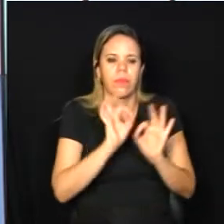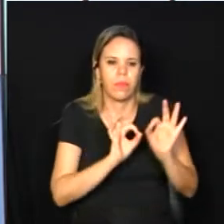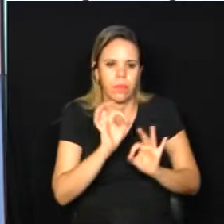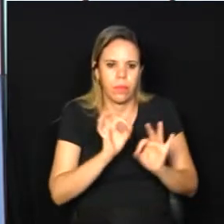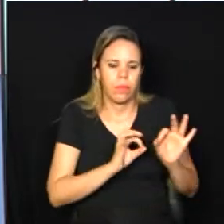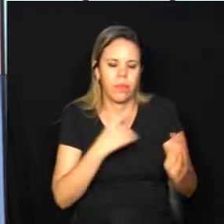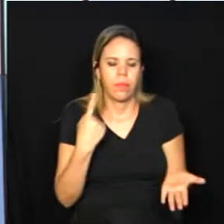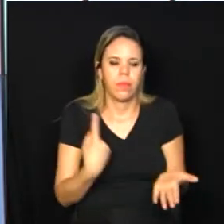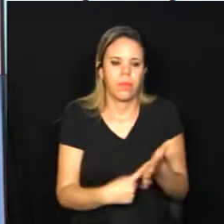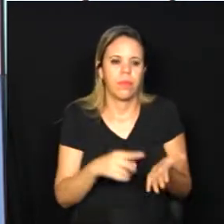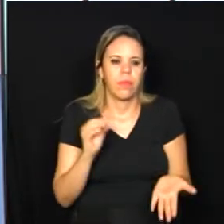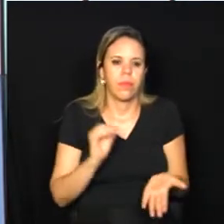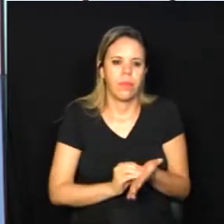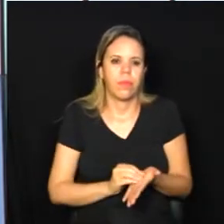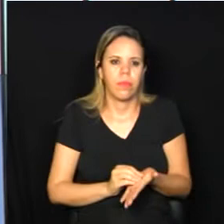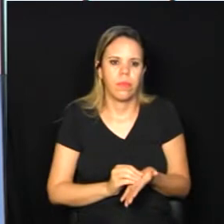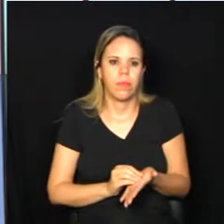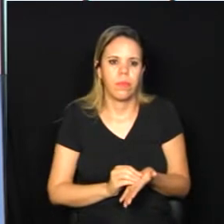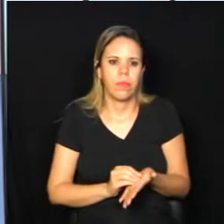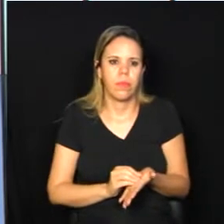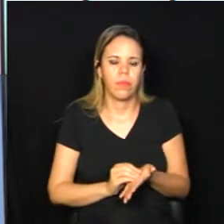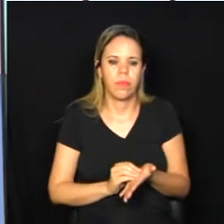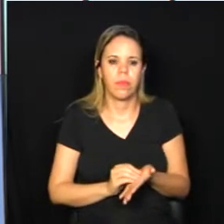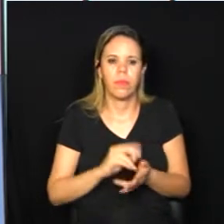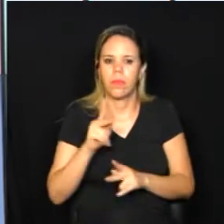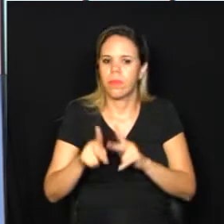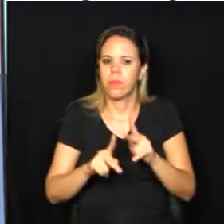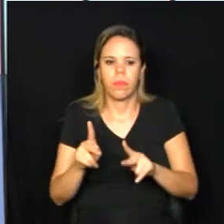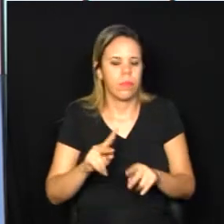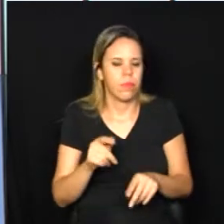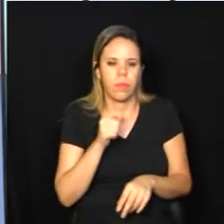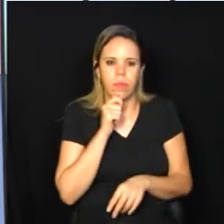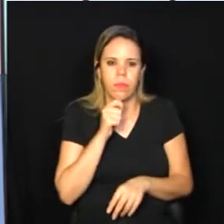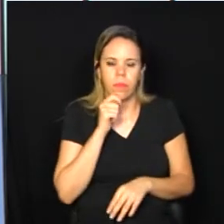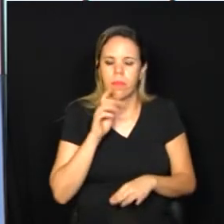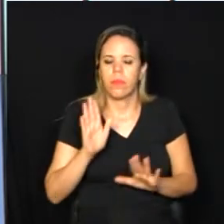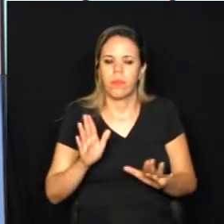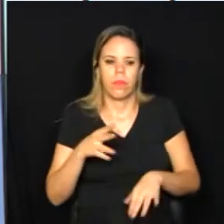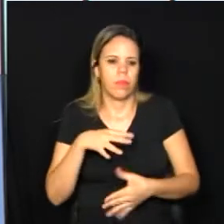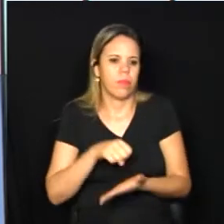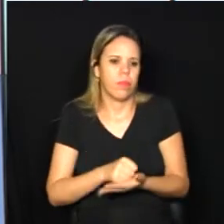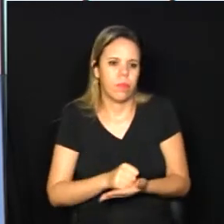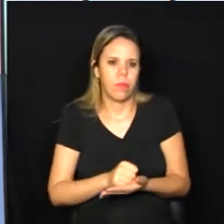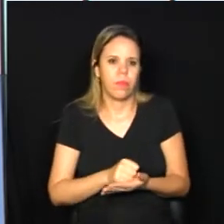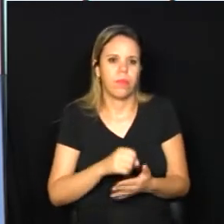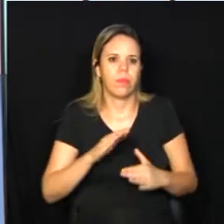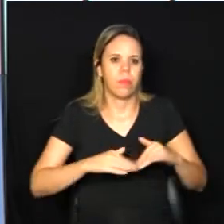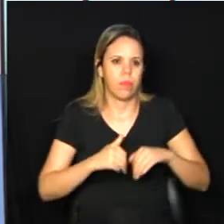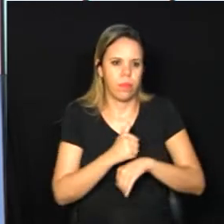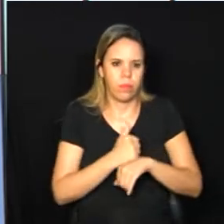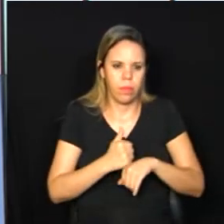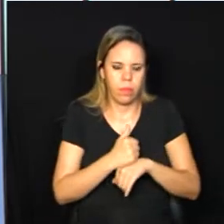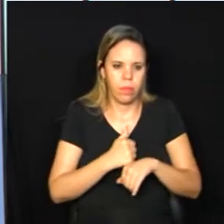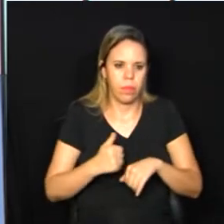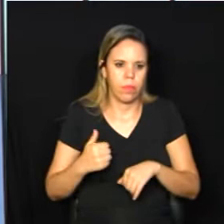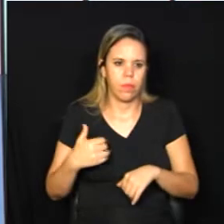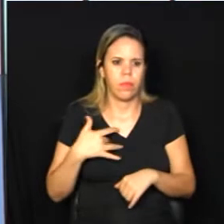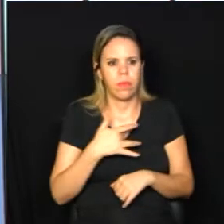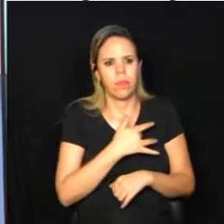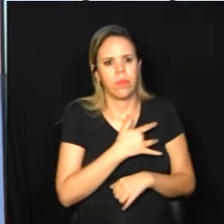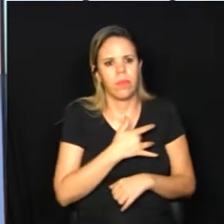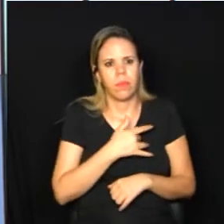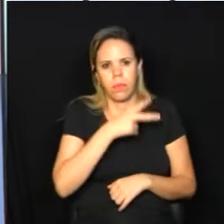o agendamento. Estão dispensados do pré-cadastro os profissionais da rede municipal de